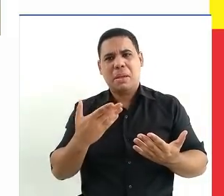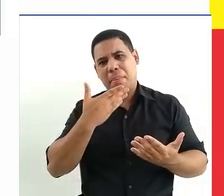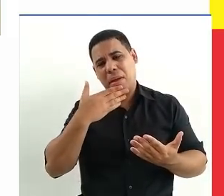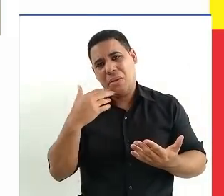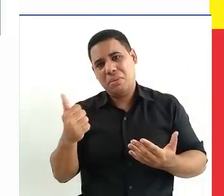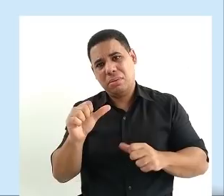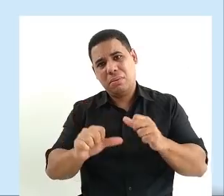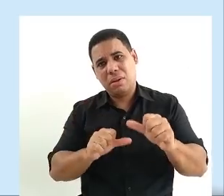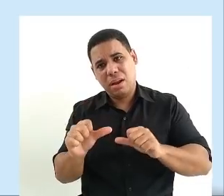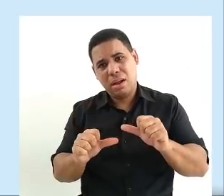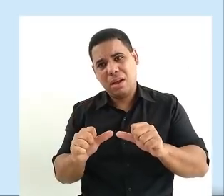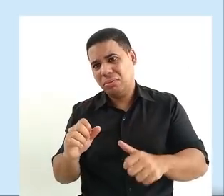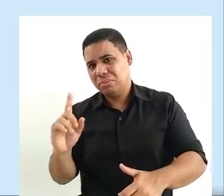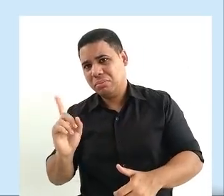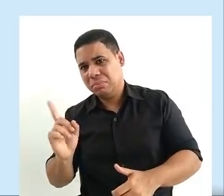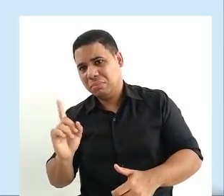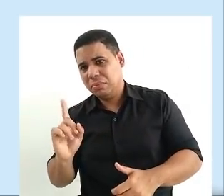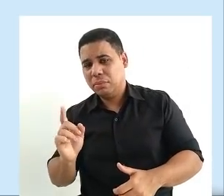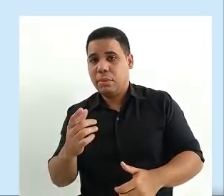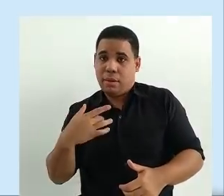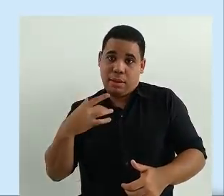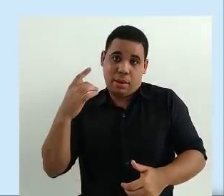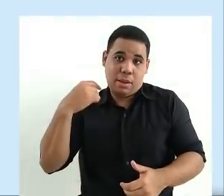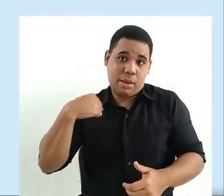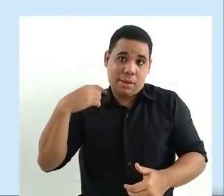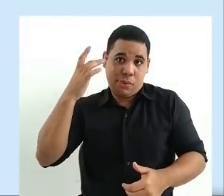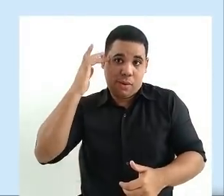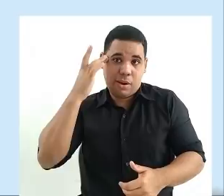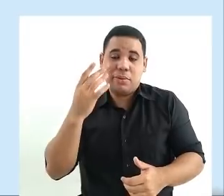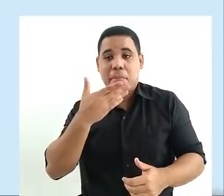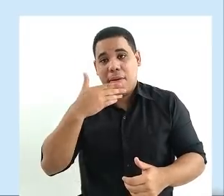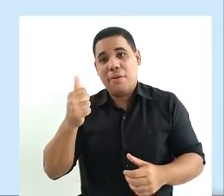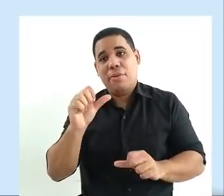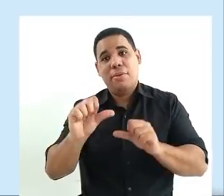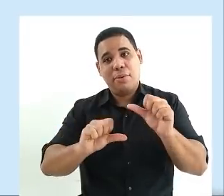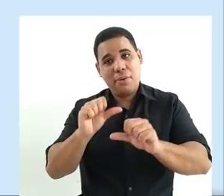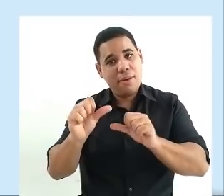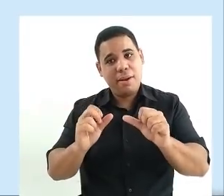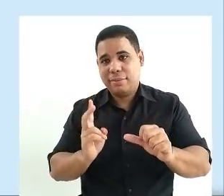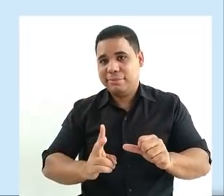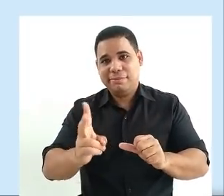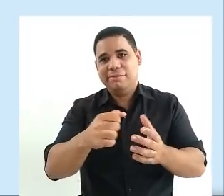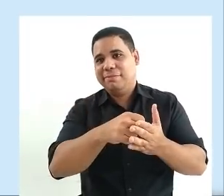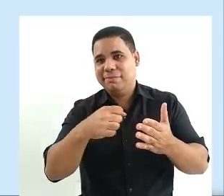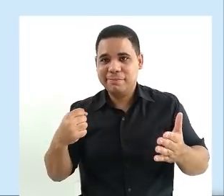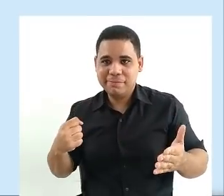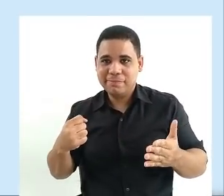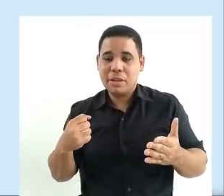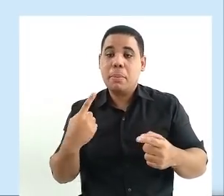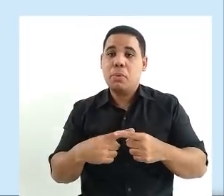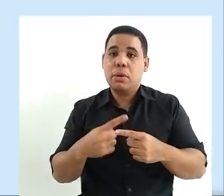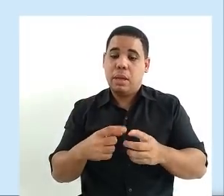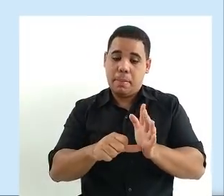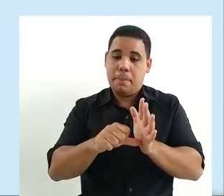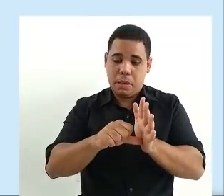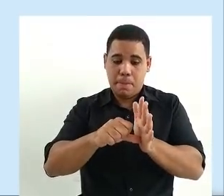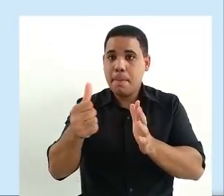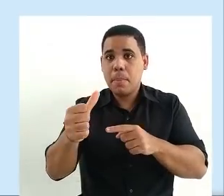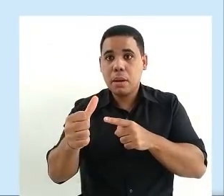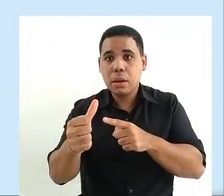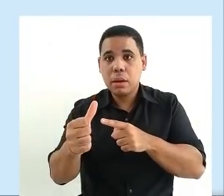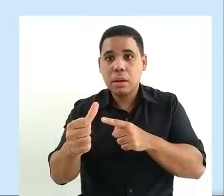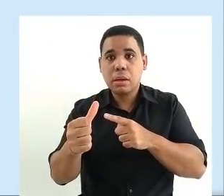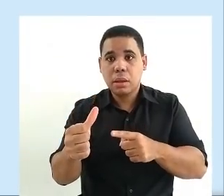programa? O que é que você faz? Eu imagino que seja melhor trocar sempre de porta, porque a primeira escolha é mais fácil da